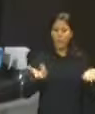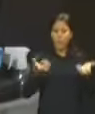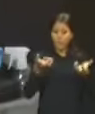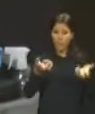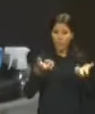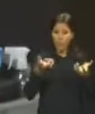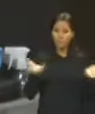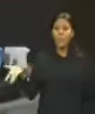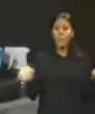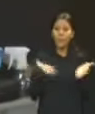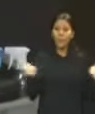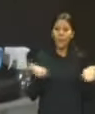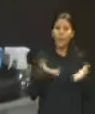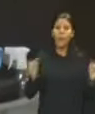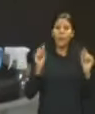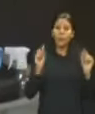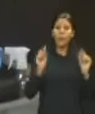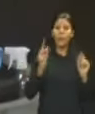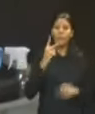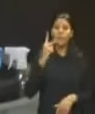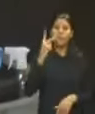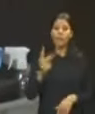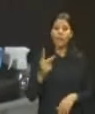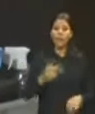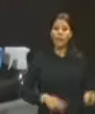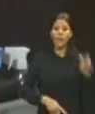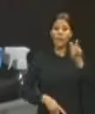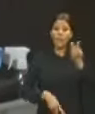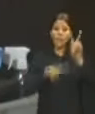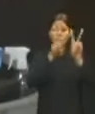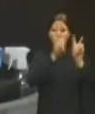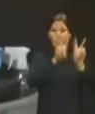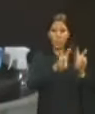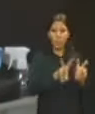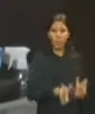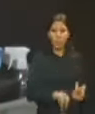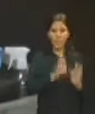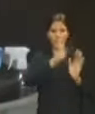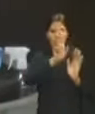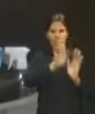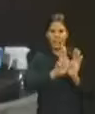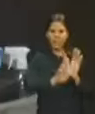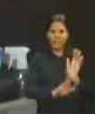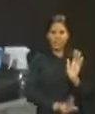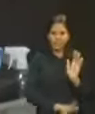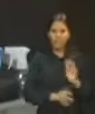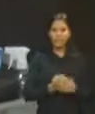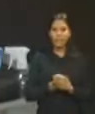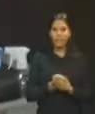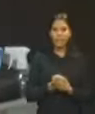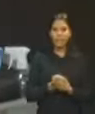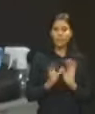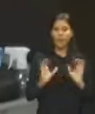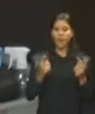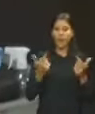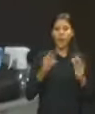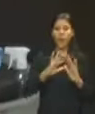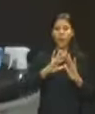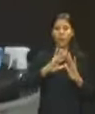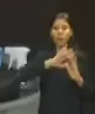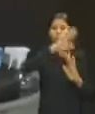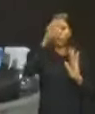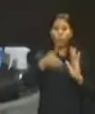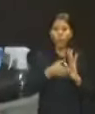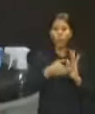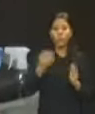presidente, tratar de 5 temas distintos. Obviamente, todos de muita